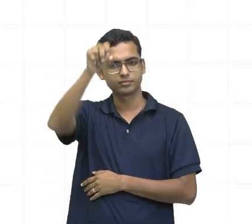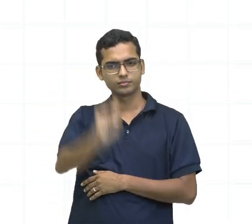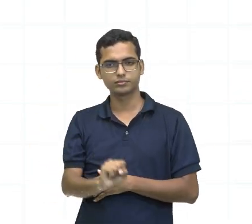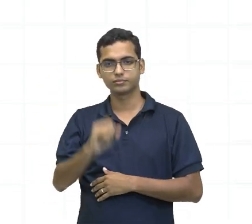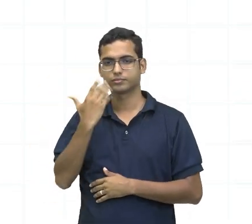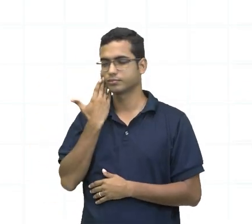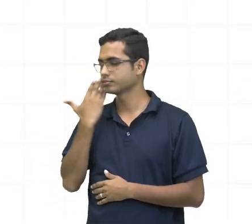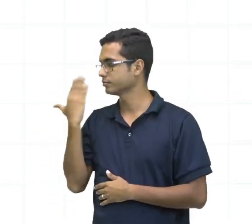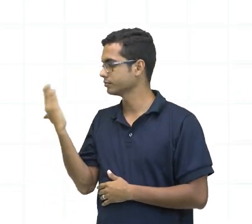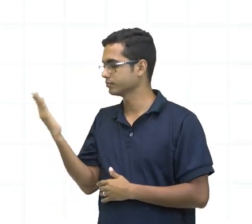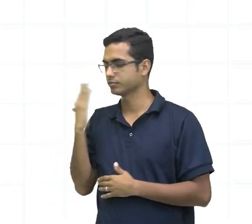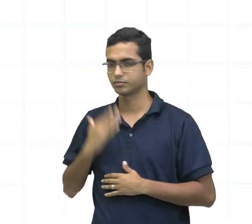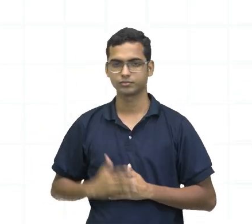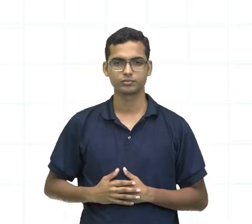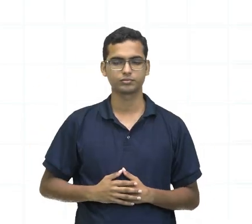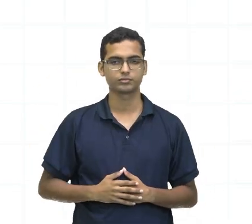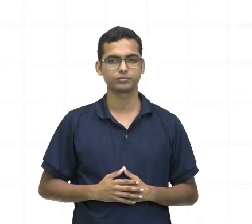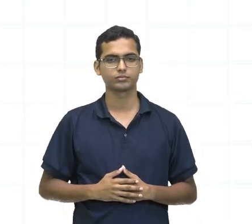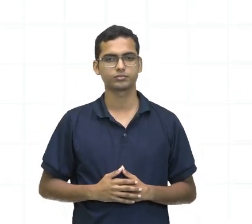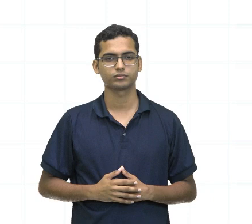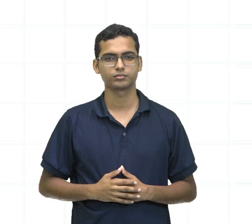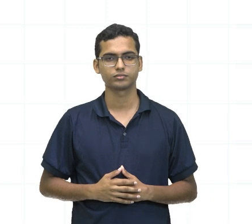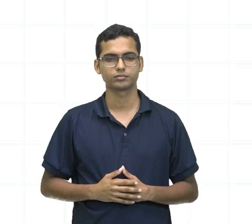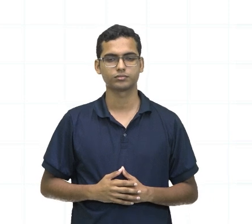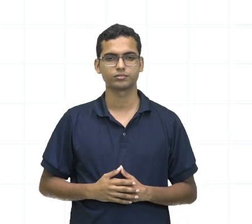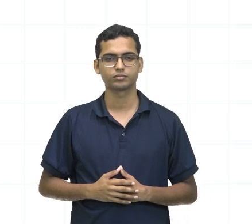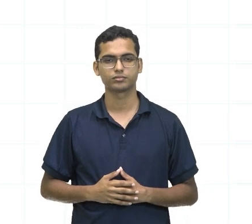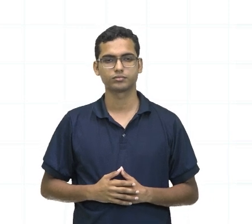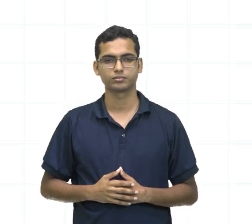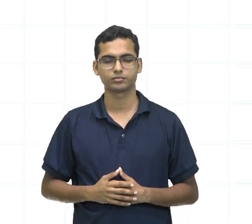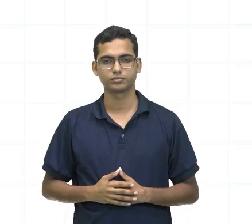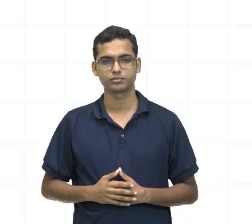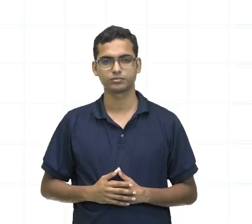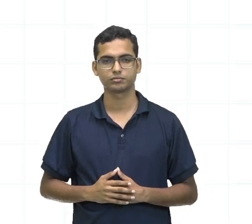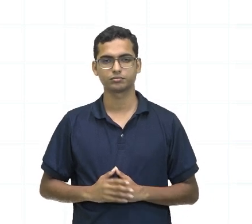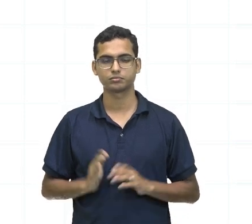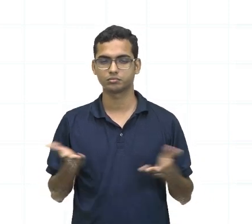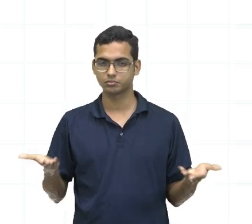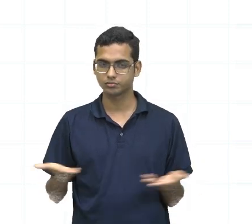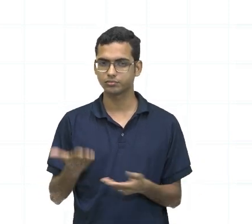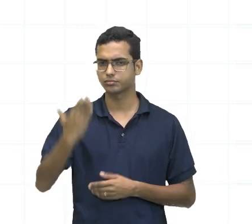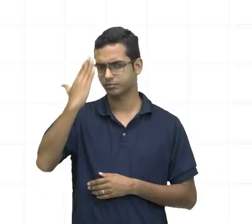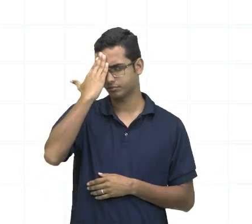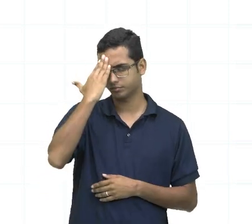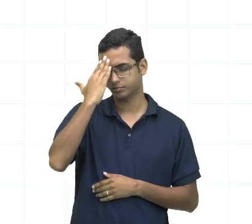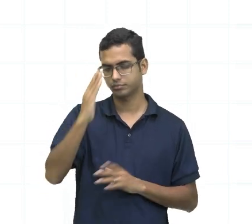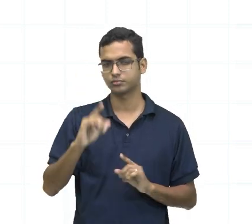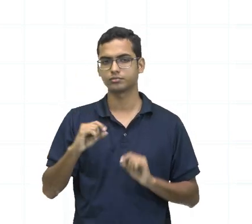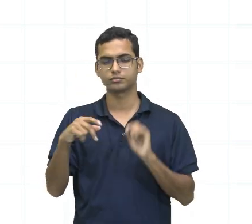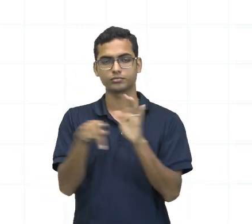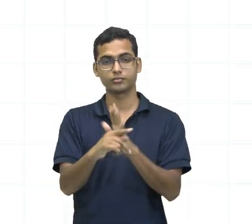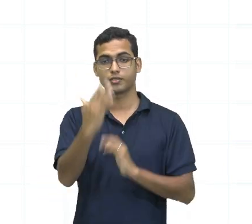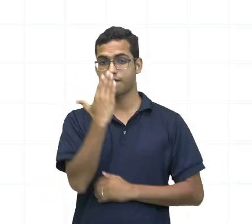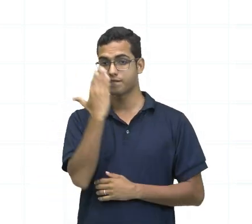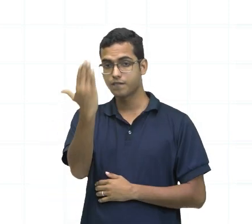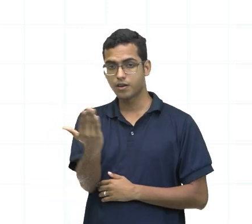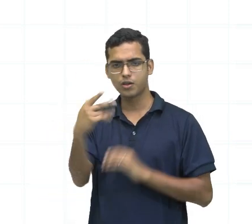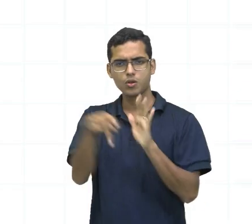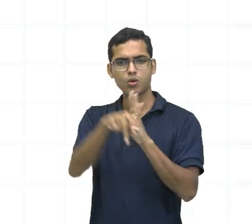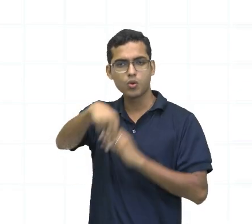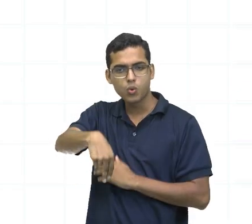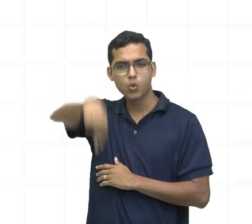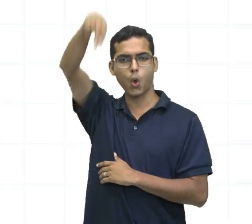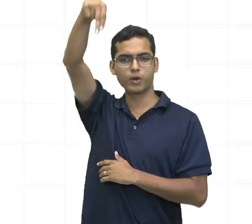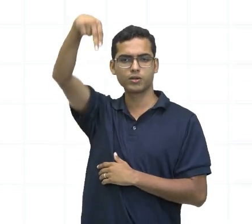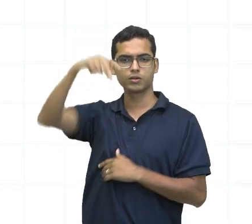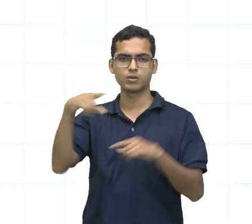Automatically, in front of you will be north. Então, automaticamente, né? Em frente de você vai ficar o norte.